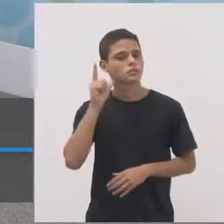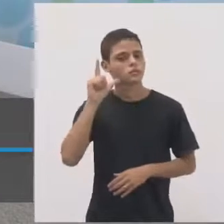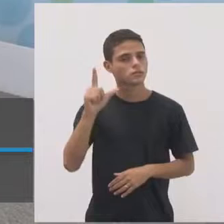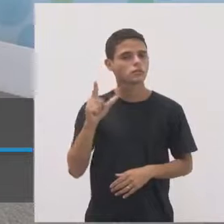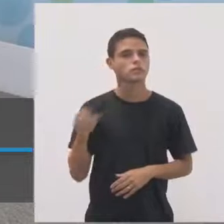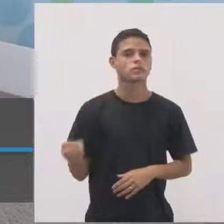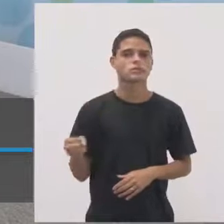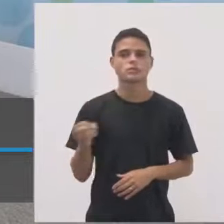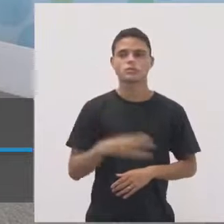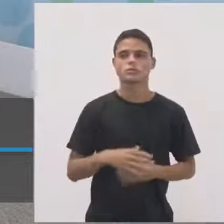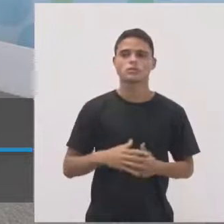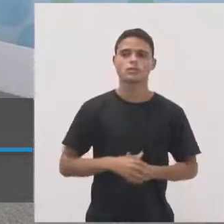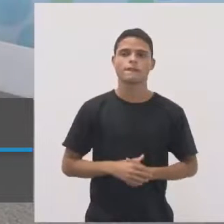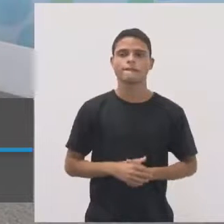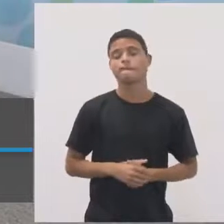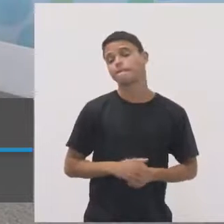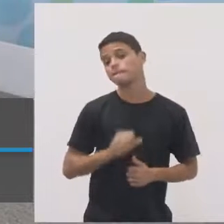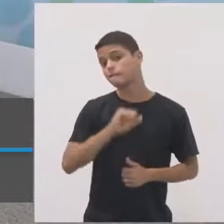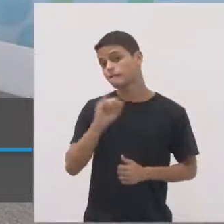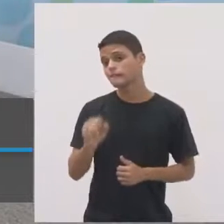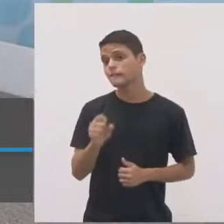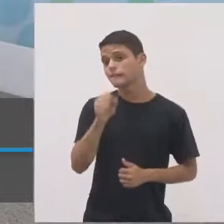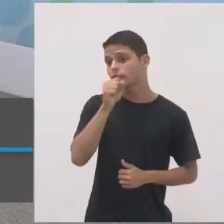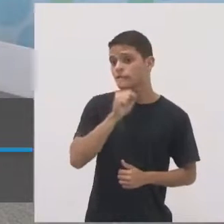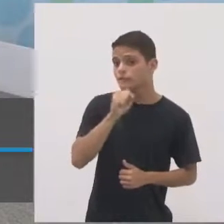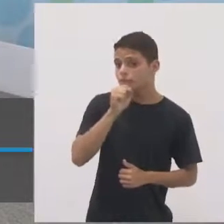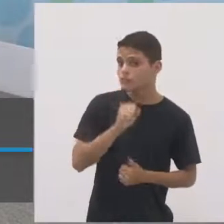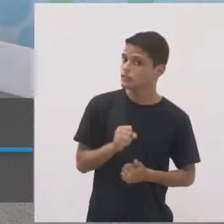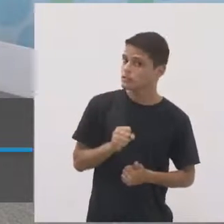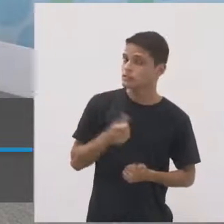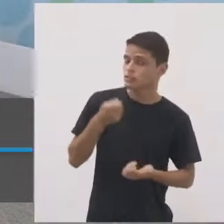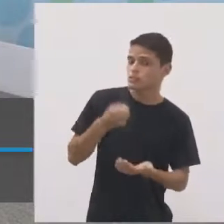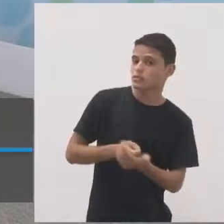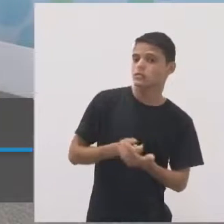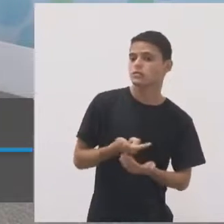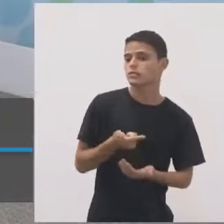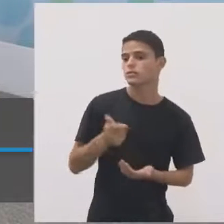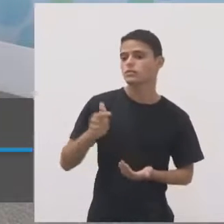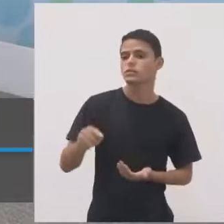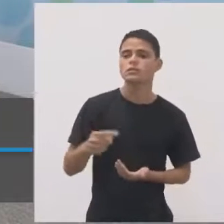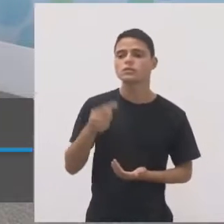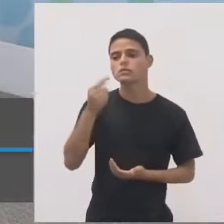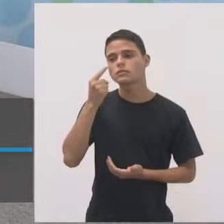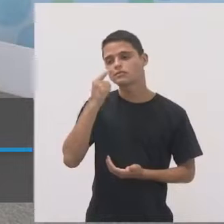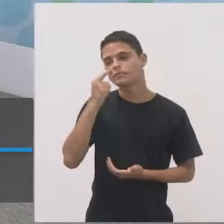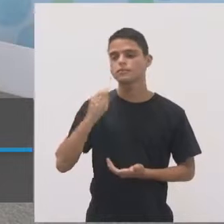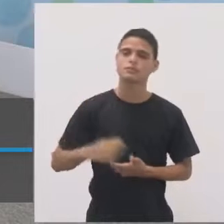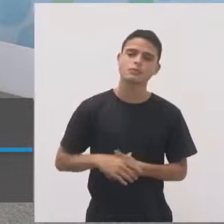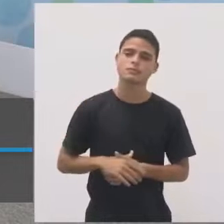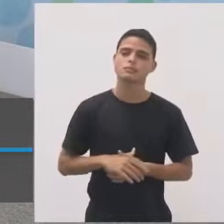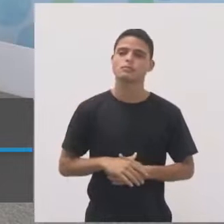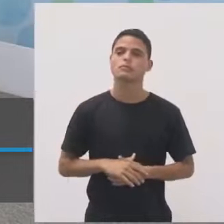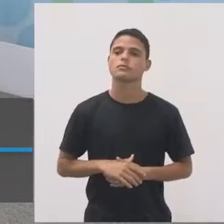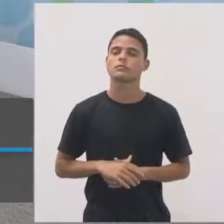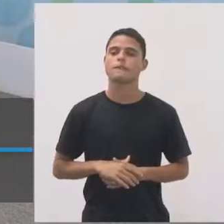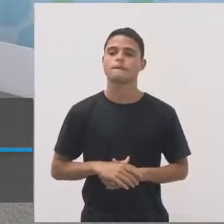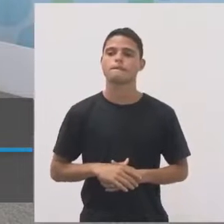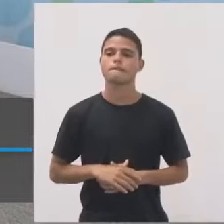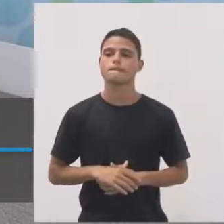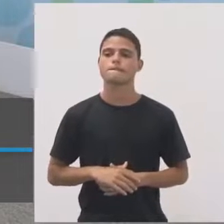já não está velhinho? Será que não tenta na hora de aposentar ele e comprar um novo? Tem que ver tudo isso, tá bom, pessoal? Então...